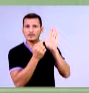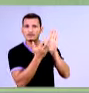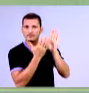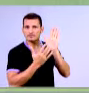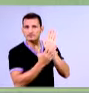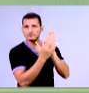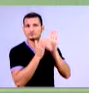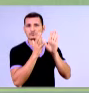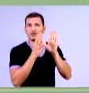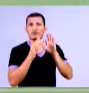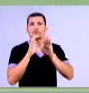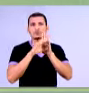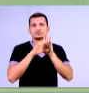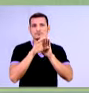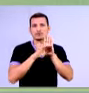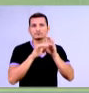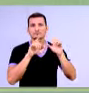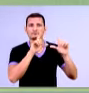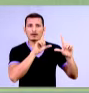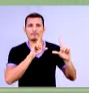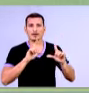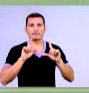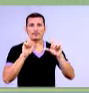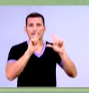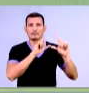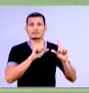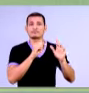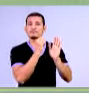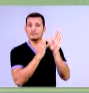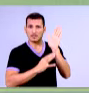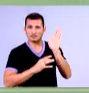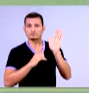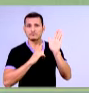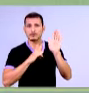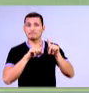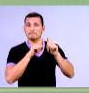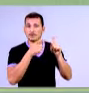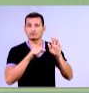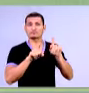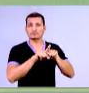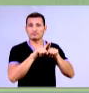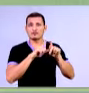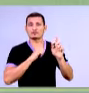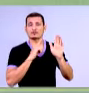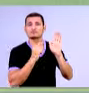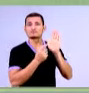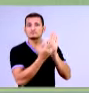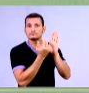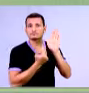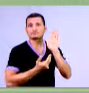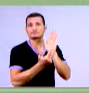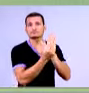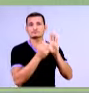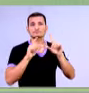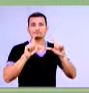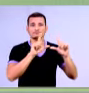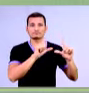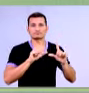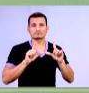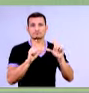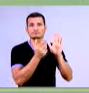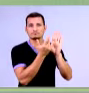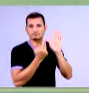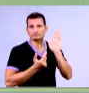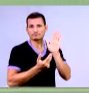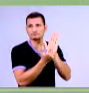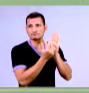que nós continuamos tendo textos, obviamente, mas aí nós temos outros recursos gráficos, como as janelas, né,